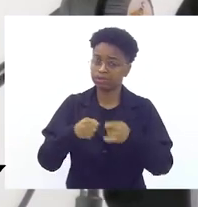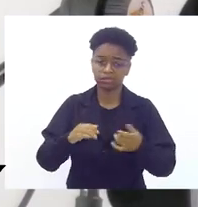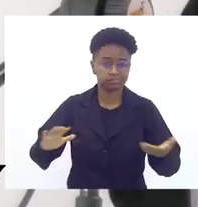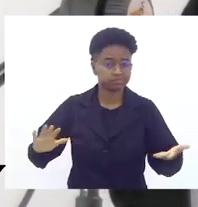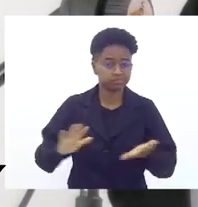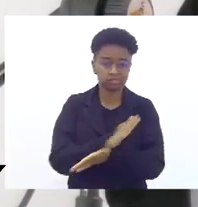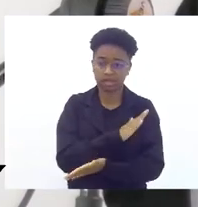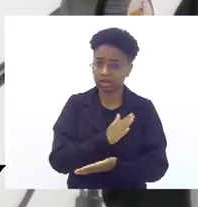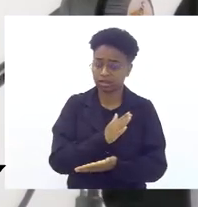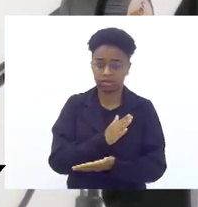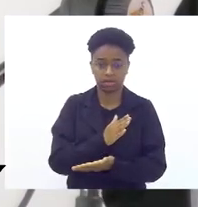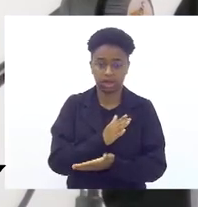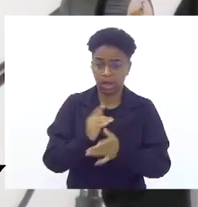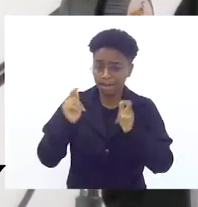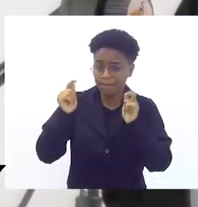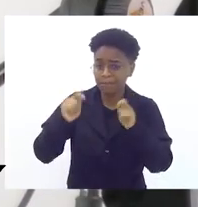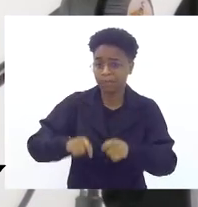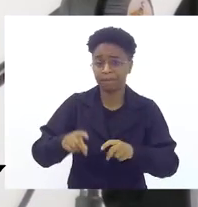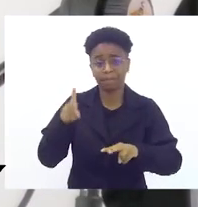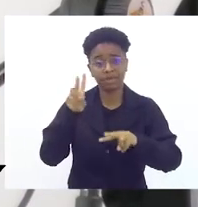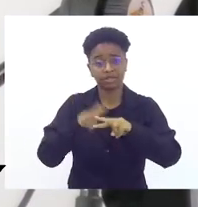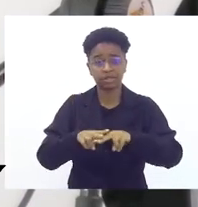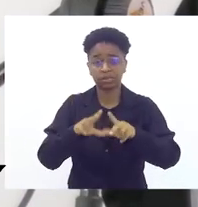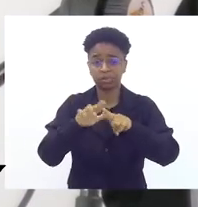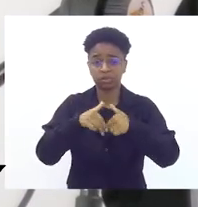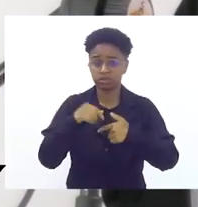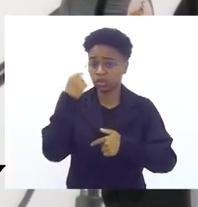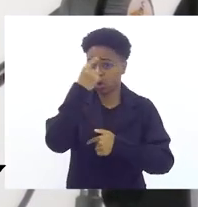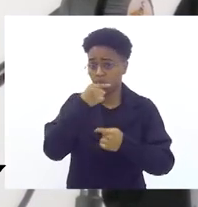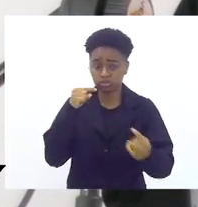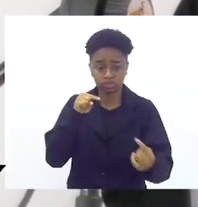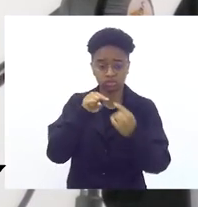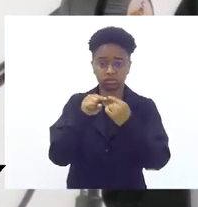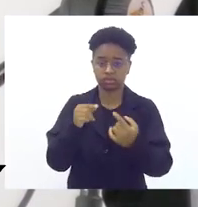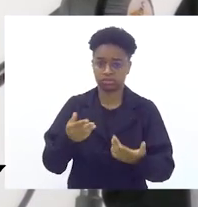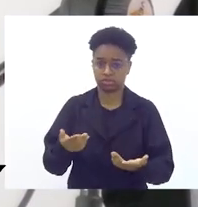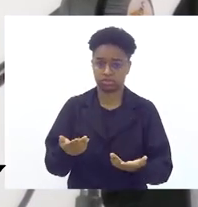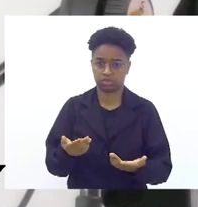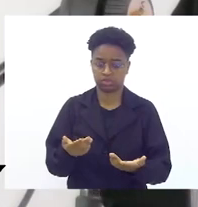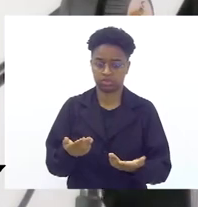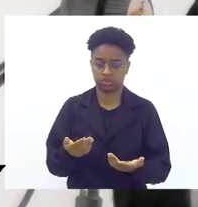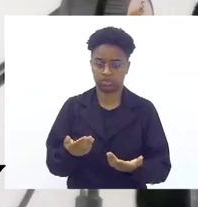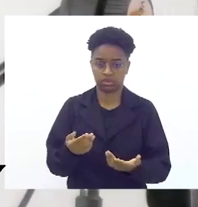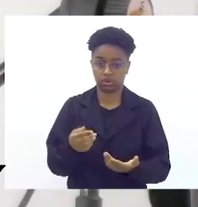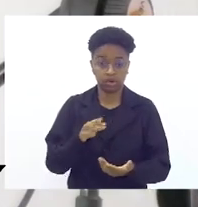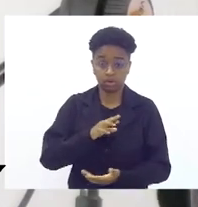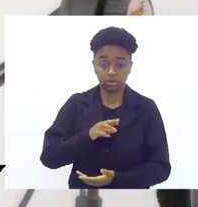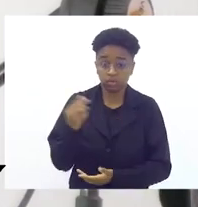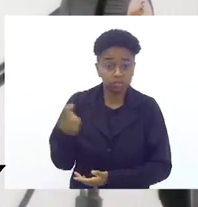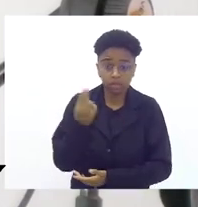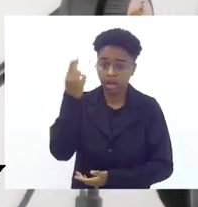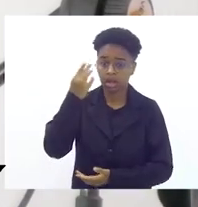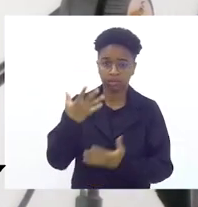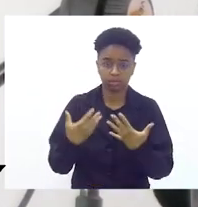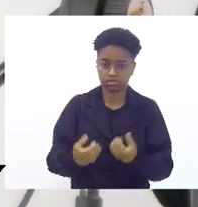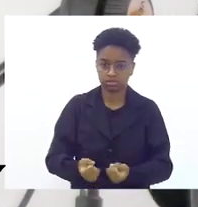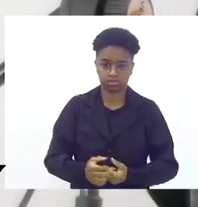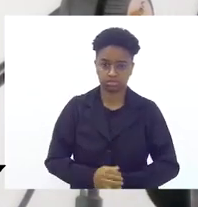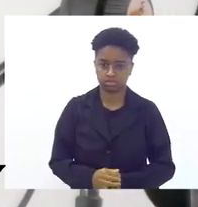vez por toda a possibilidade de prisão com base em reconhecimento fotográfico não é possível